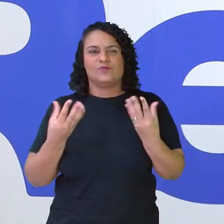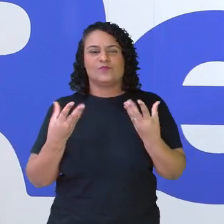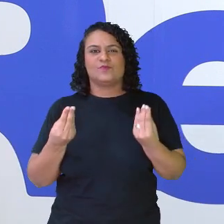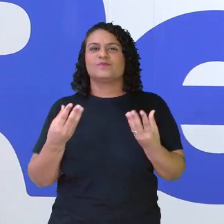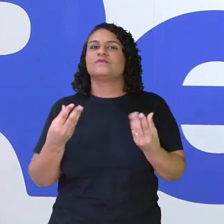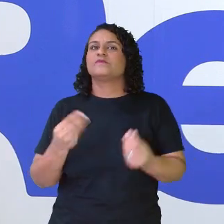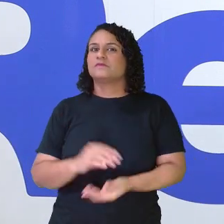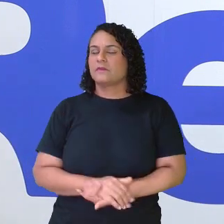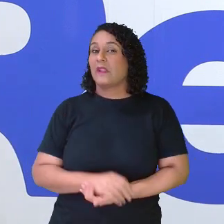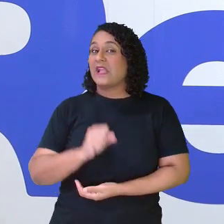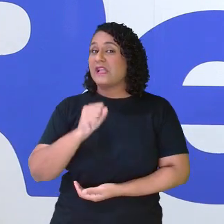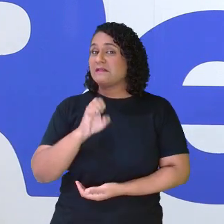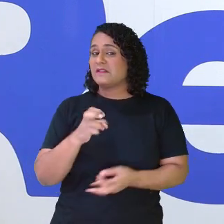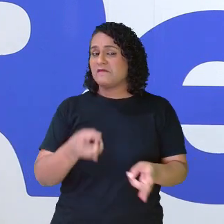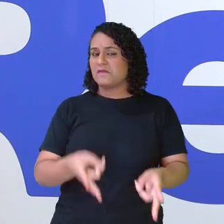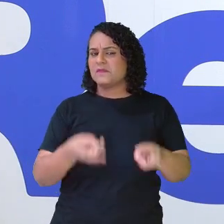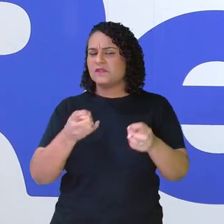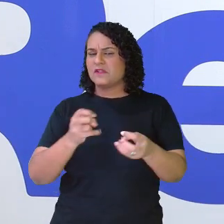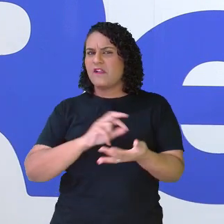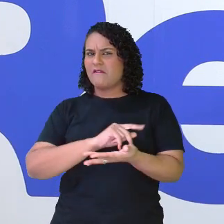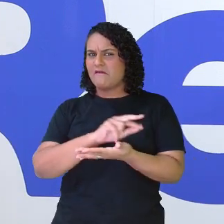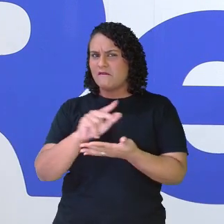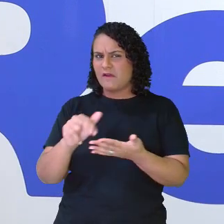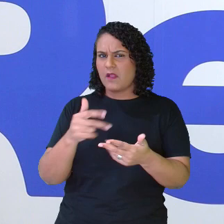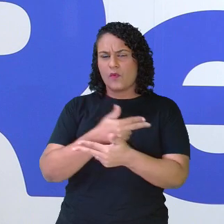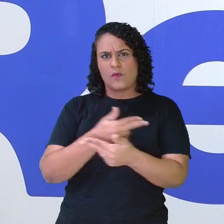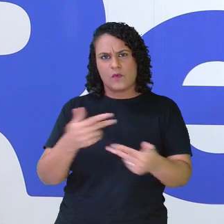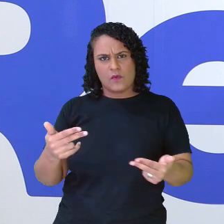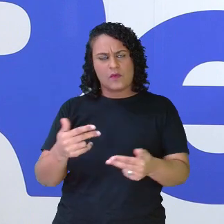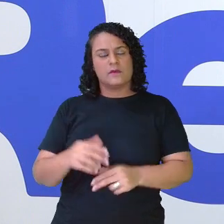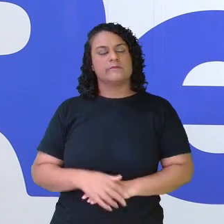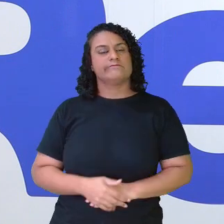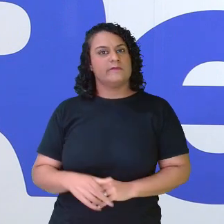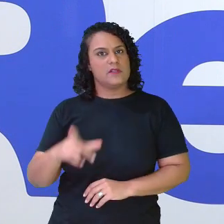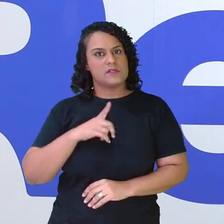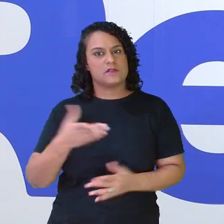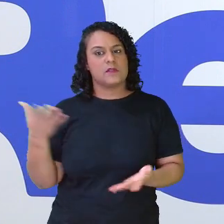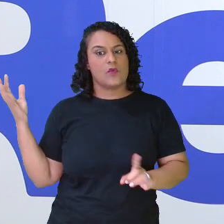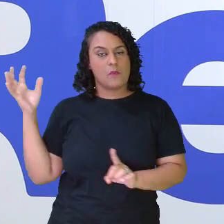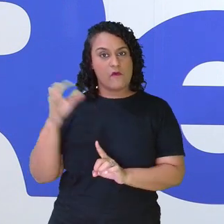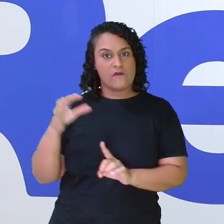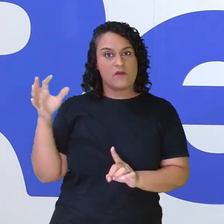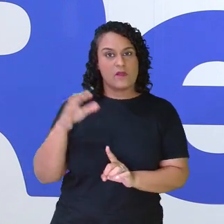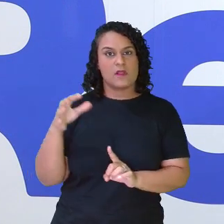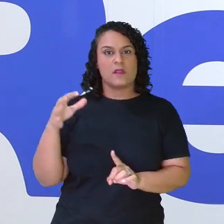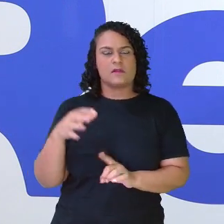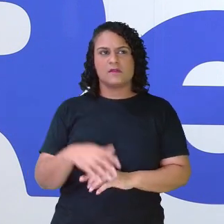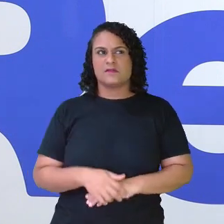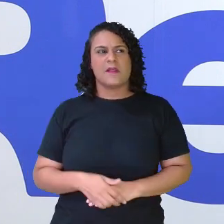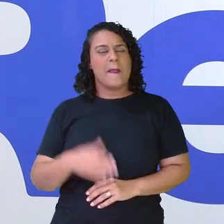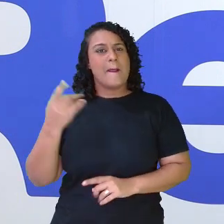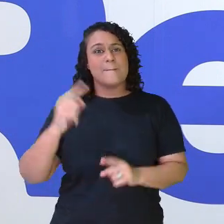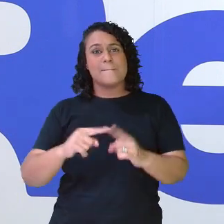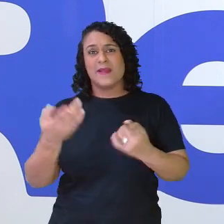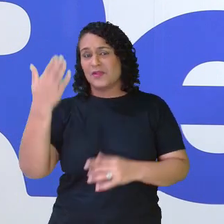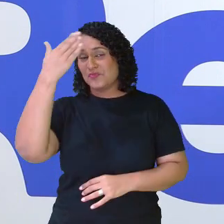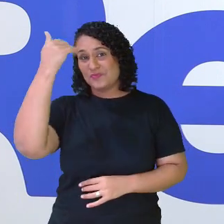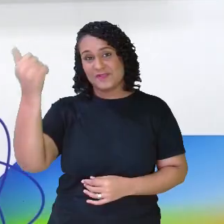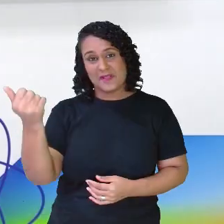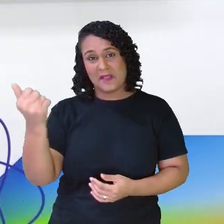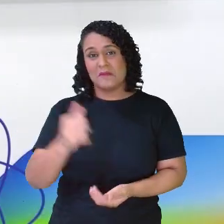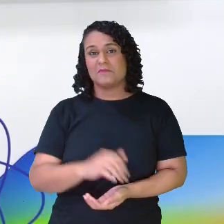Bolo E se de a gente bolo. for analisar, tem várias coisas, né, que a gente tem como herança e a gente nem se dá conta, né? Isso.